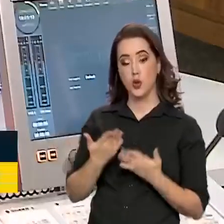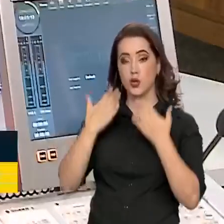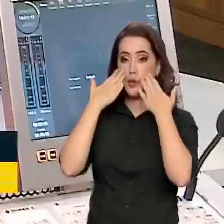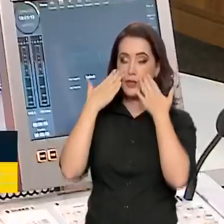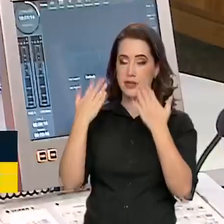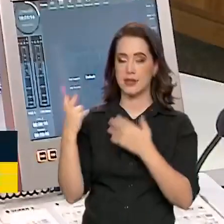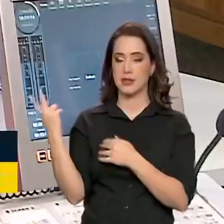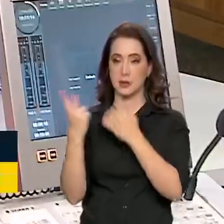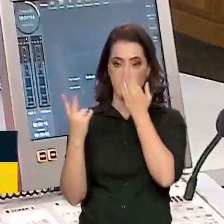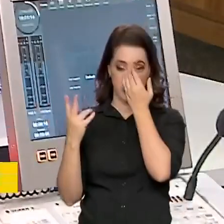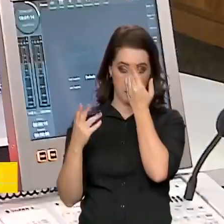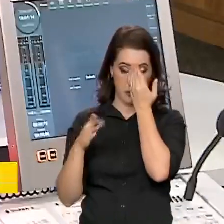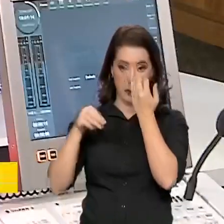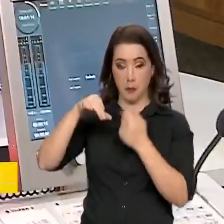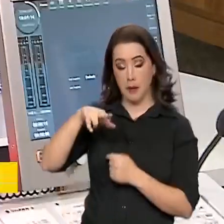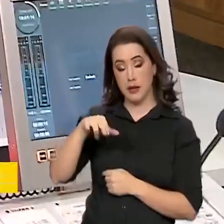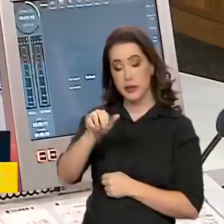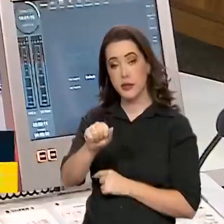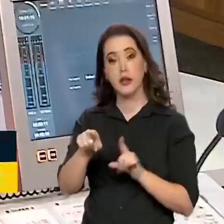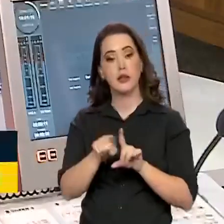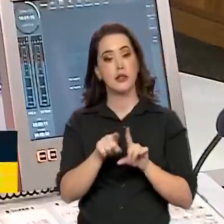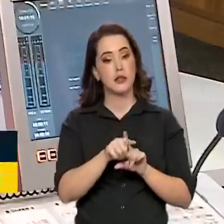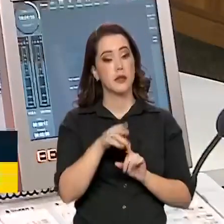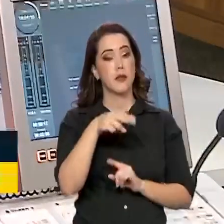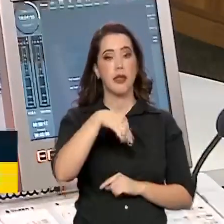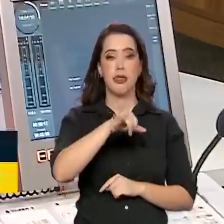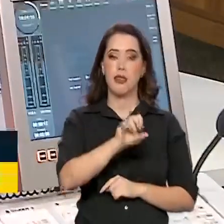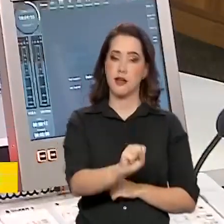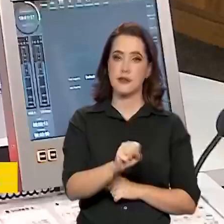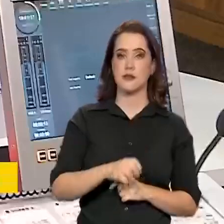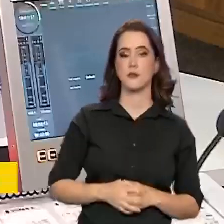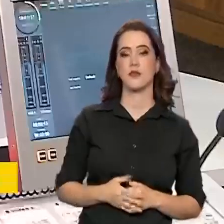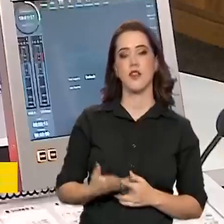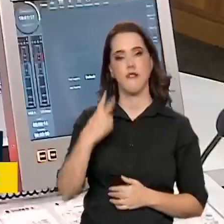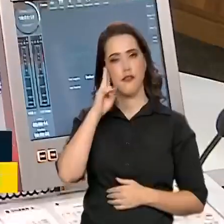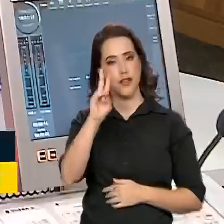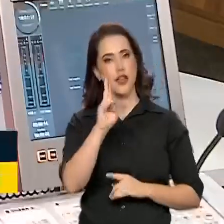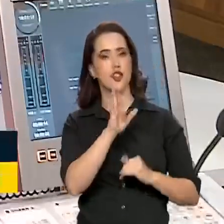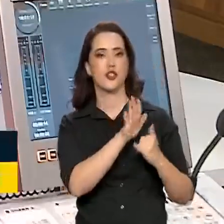Brasil, Mariana Jungmann e Nazi Brum. E assista a gente ao vivo pela internet.